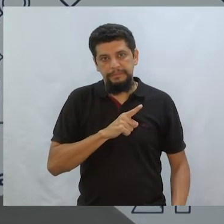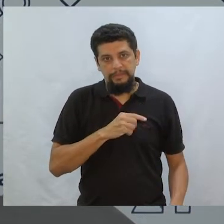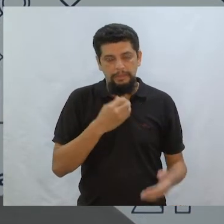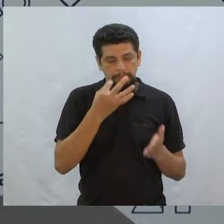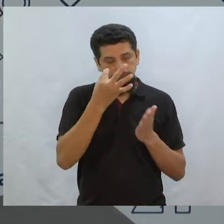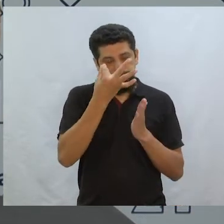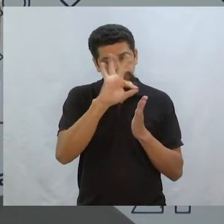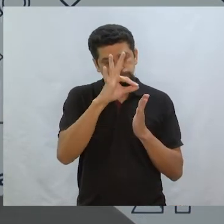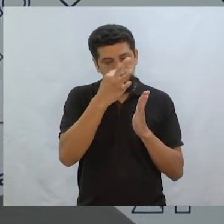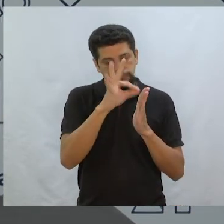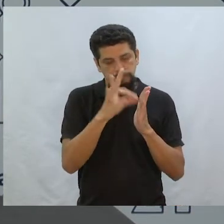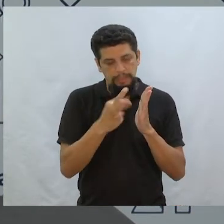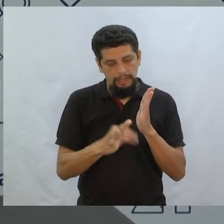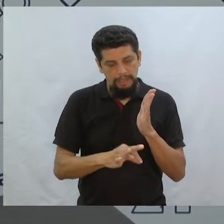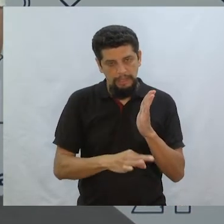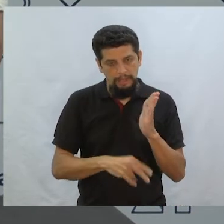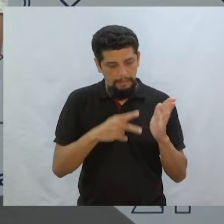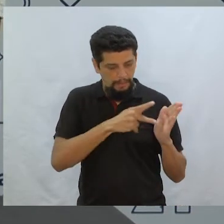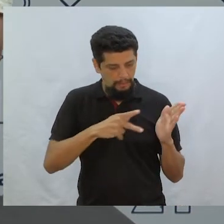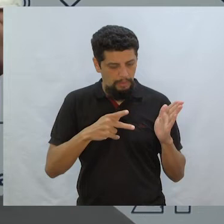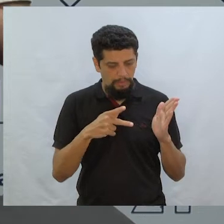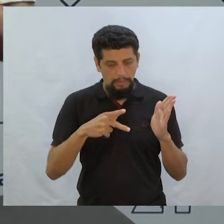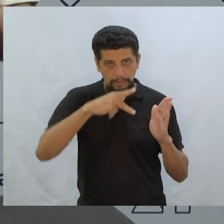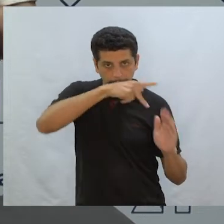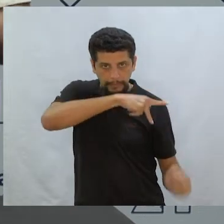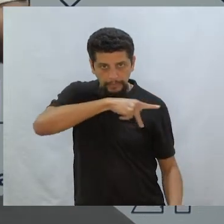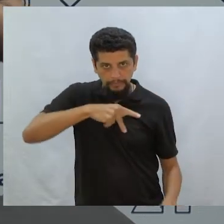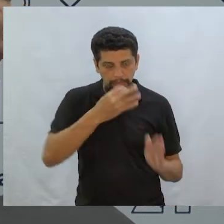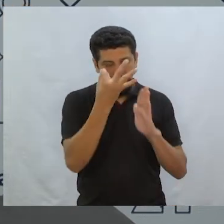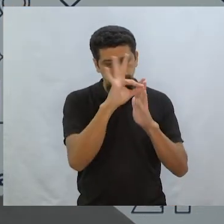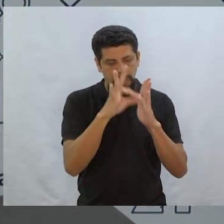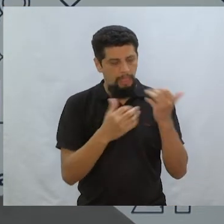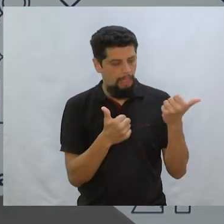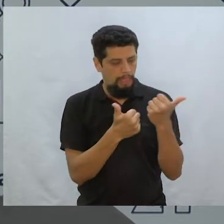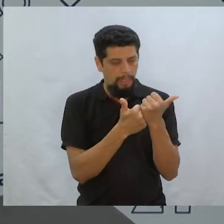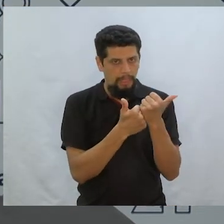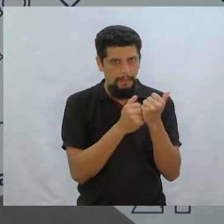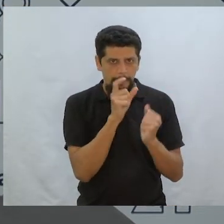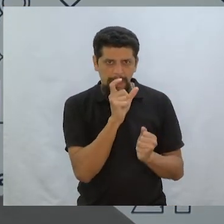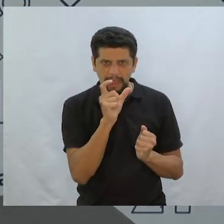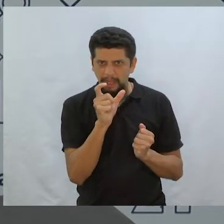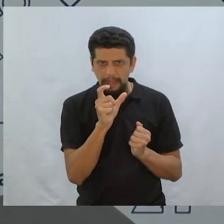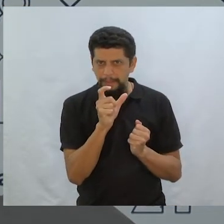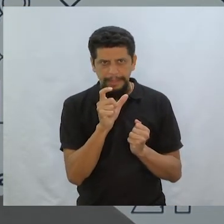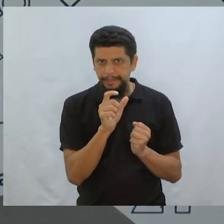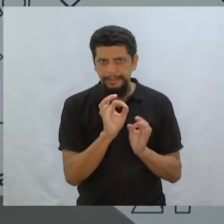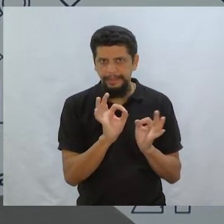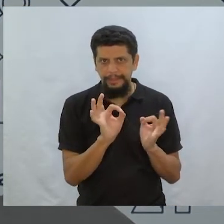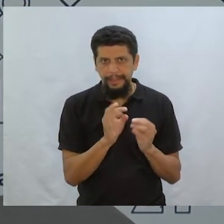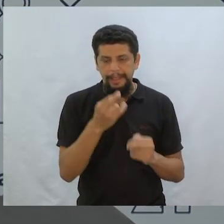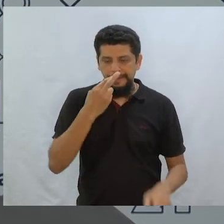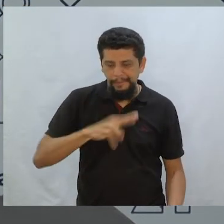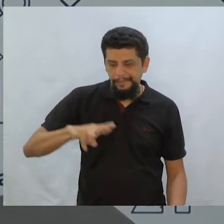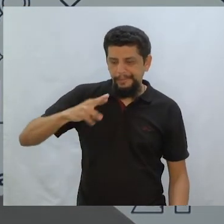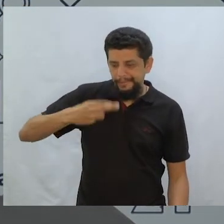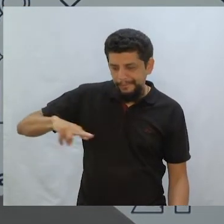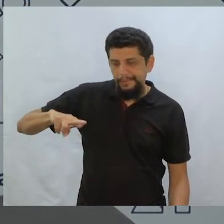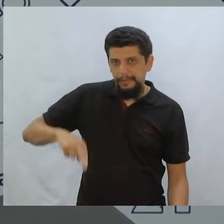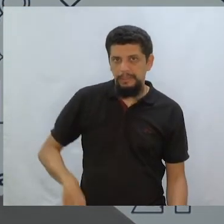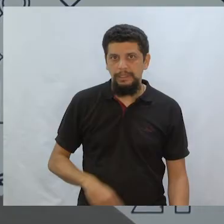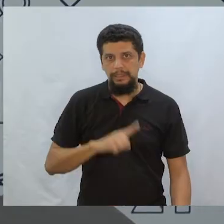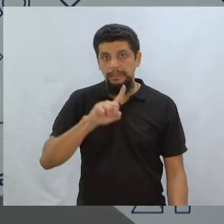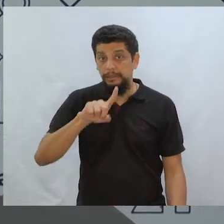as correções feitas pela professora substituição de palavra para não ficar repetido